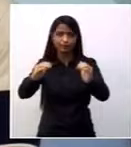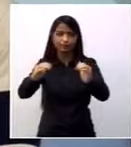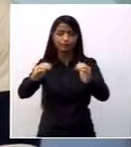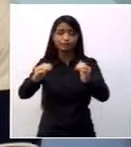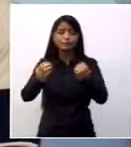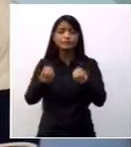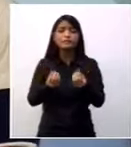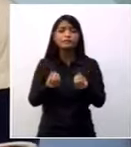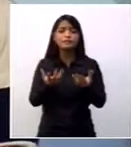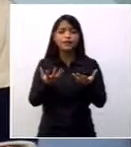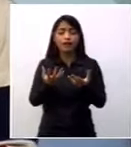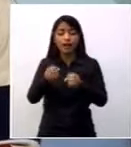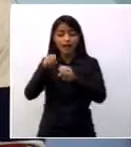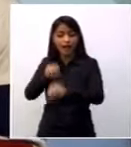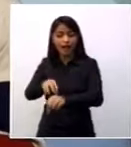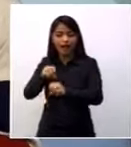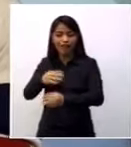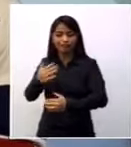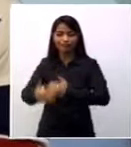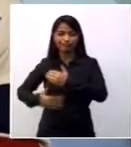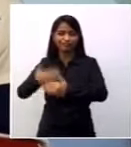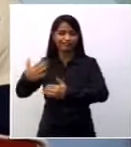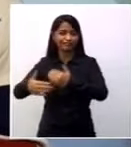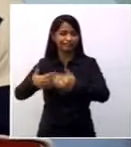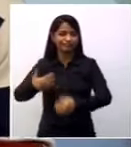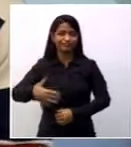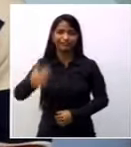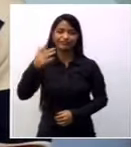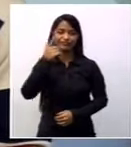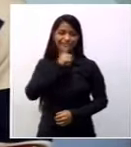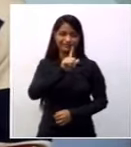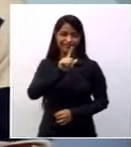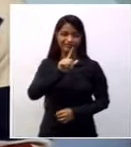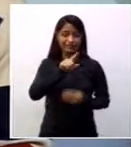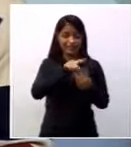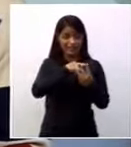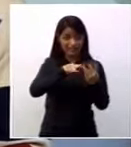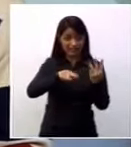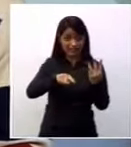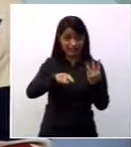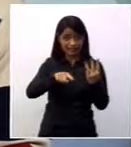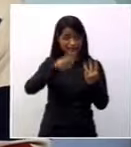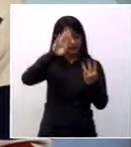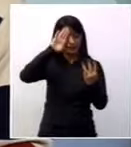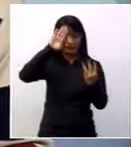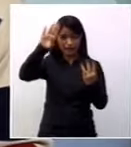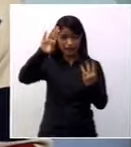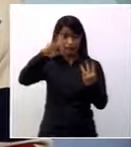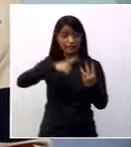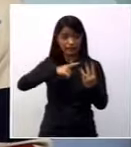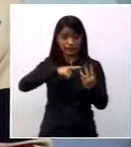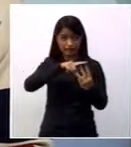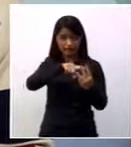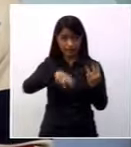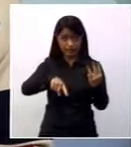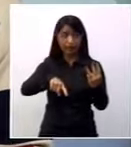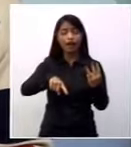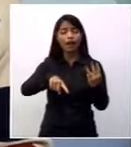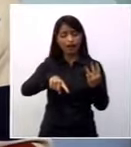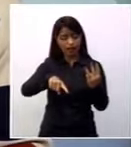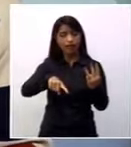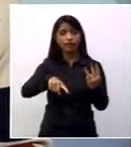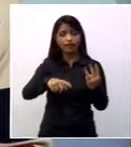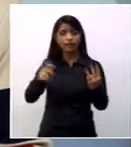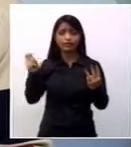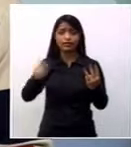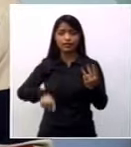sua aula possa fluir. Quando você trabalha com esses três fundamentos principais, você vai conseguir desenvolver